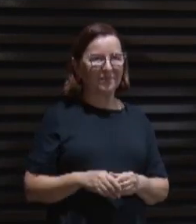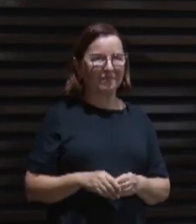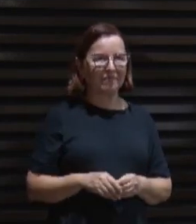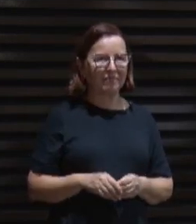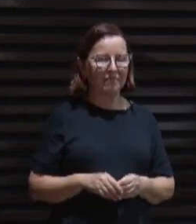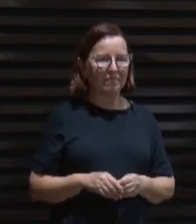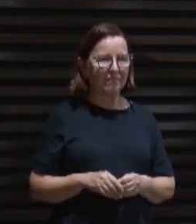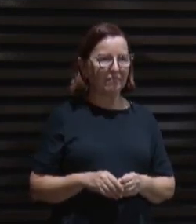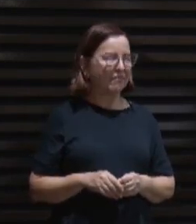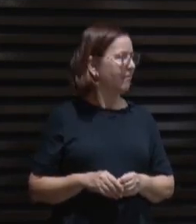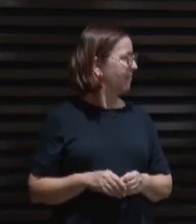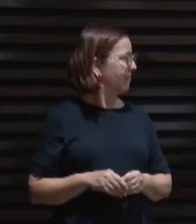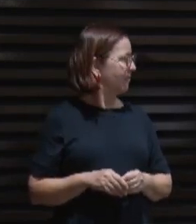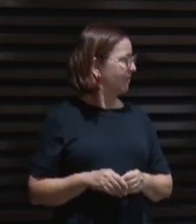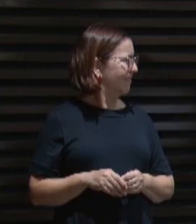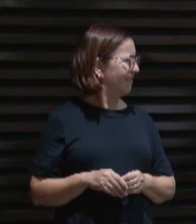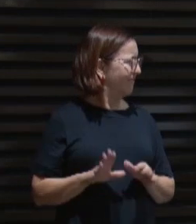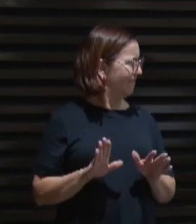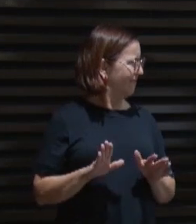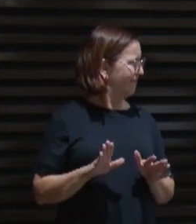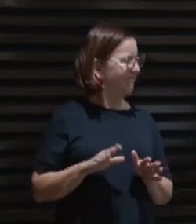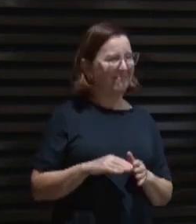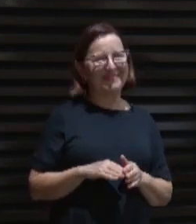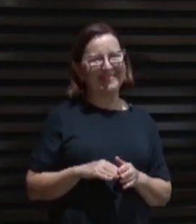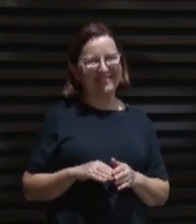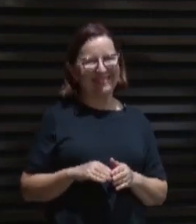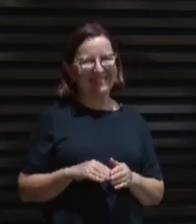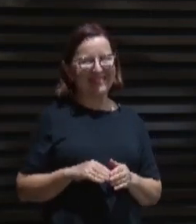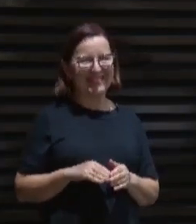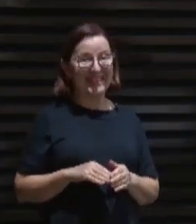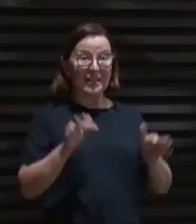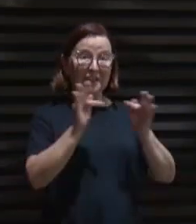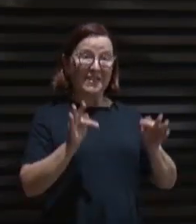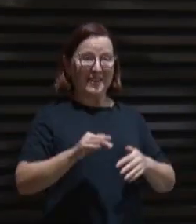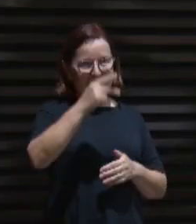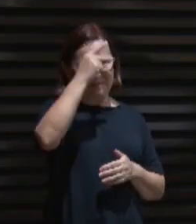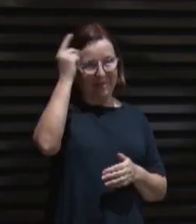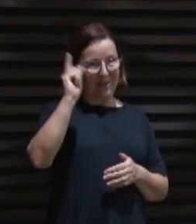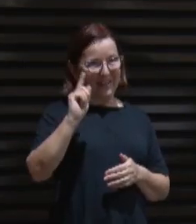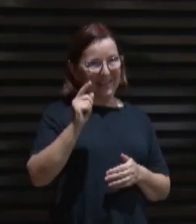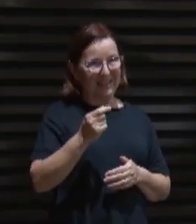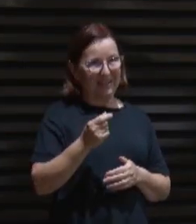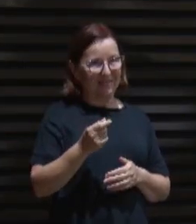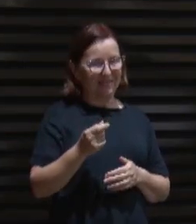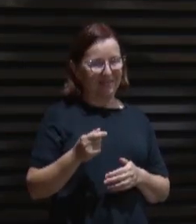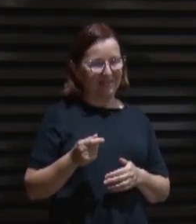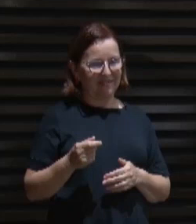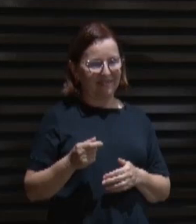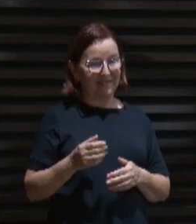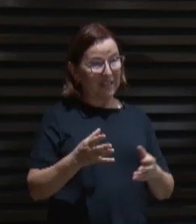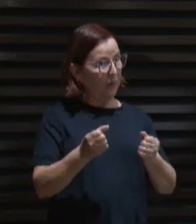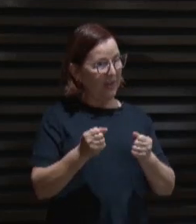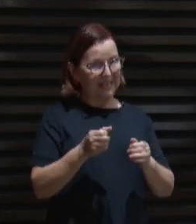você mudou, eu quero a mesma, velha. Bem-aventurado o homem que não anda no